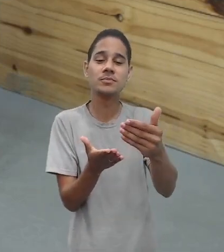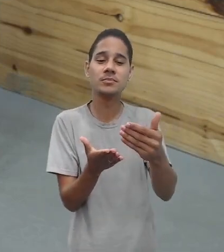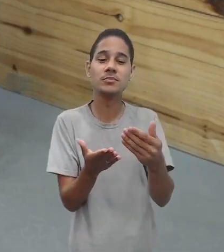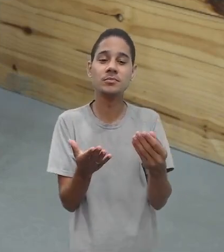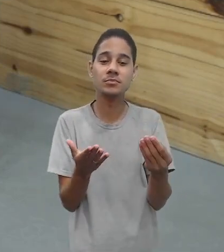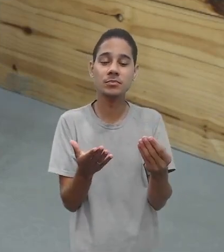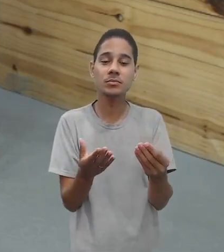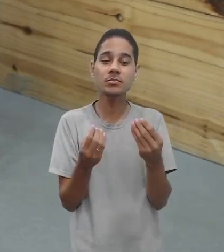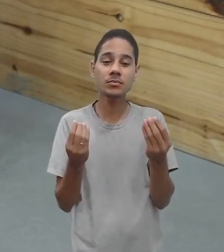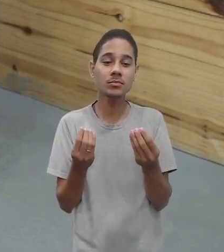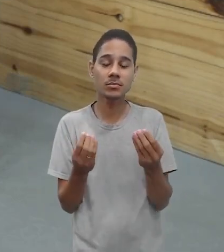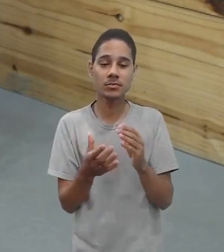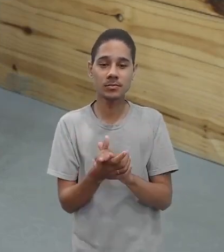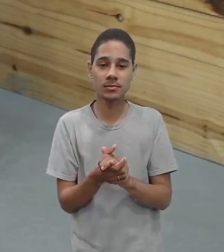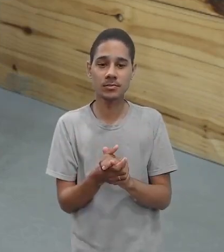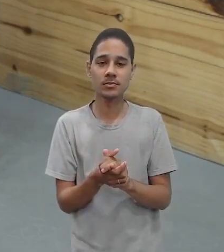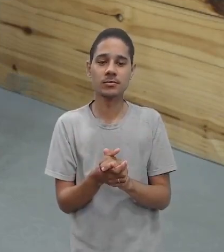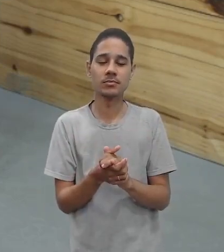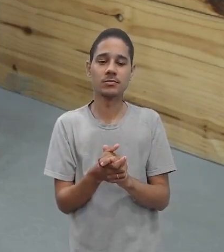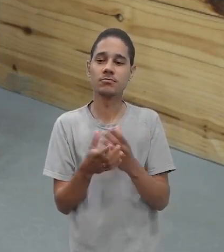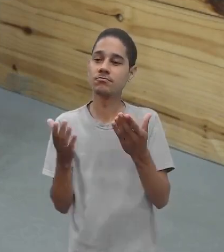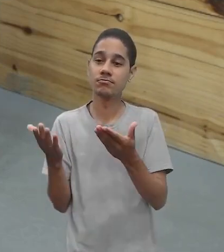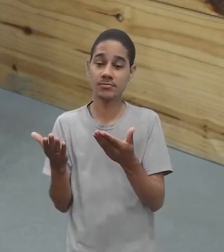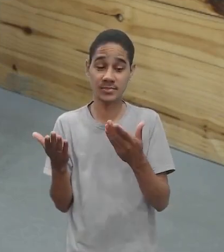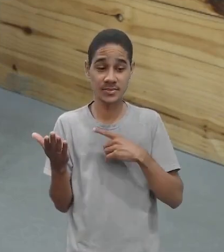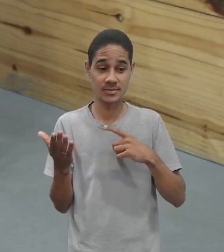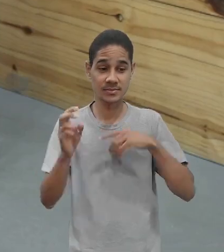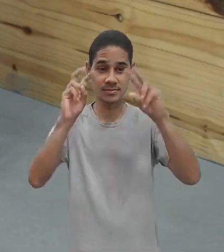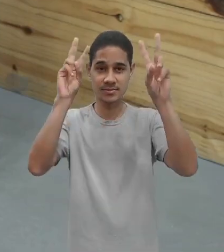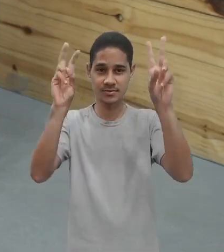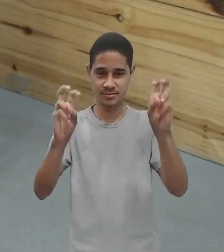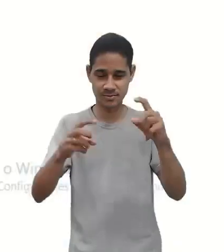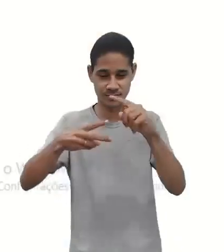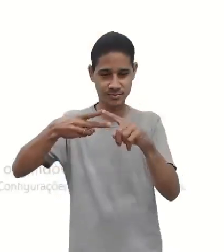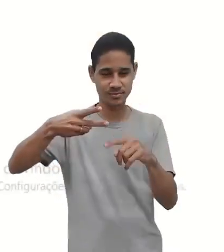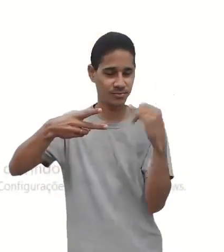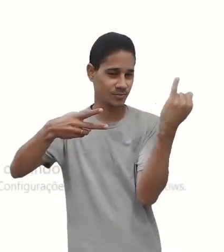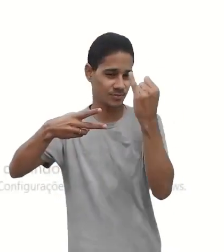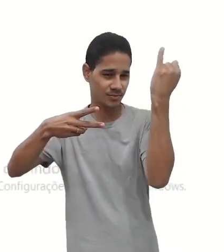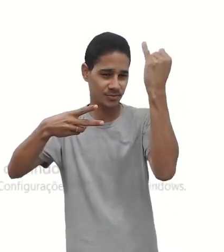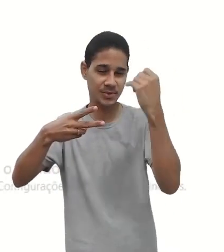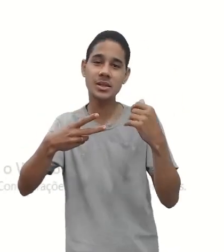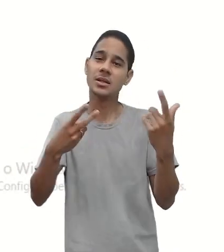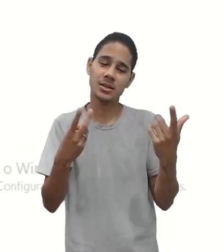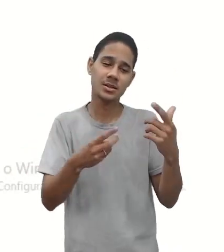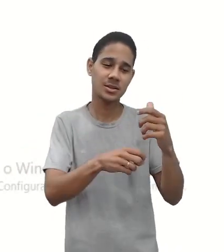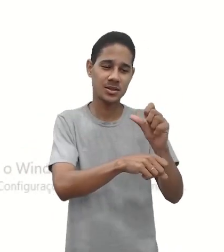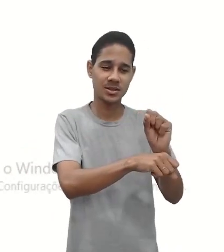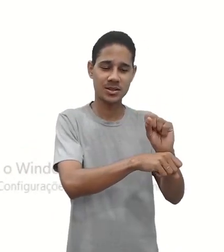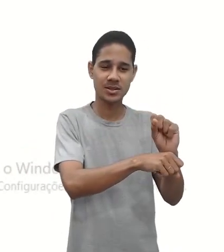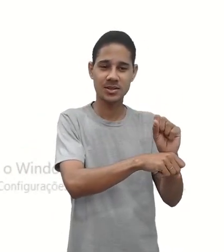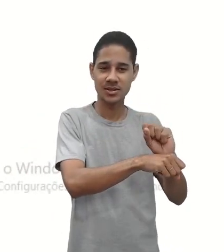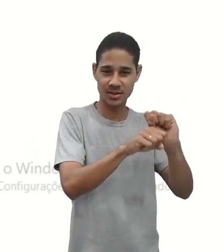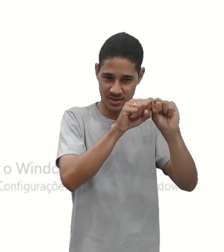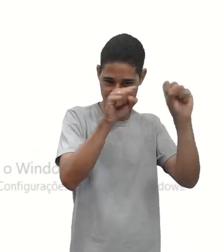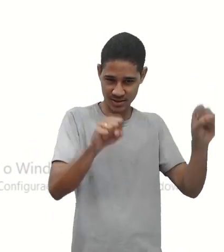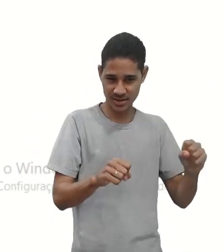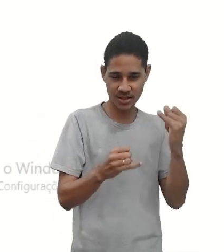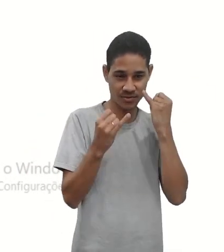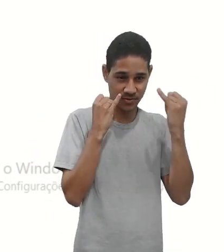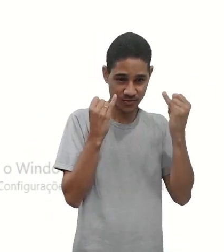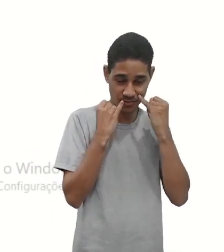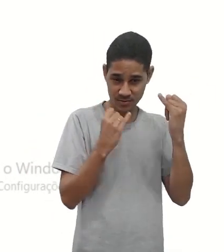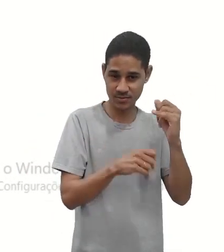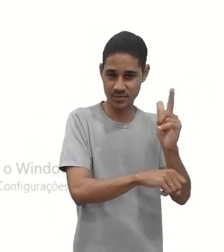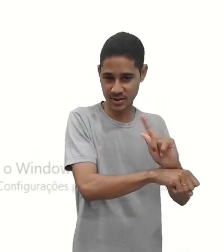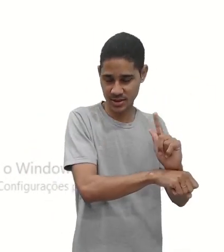esse tema, a gente trouxe aqui 2 tópicos importantes sobre os sistemas de informação gerencial, que são o seguinte: os sistemas de informação, eles